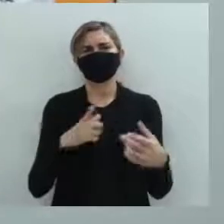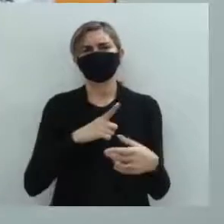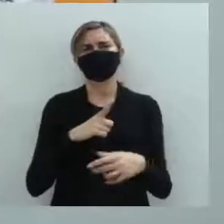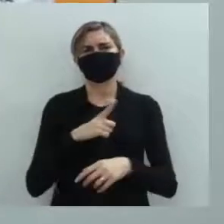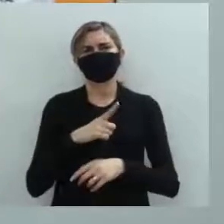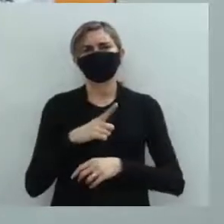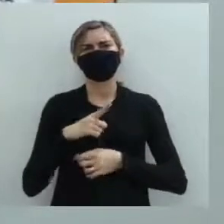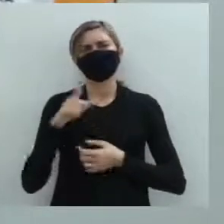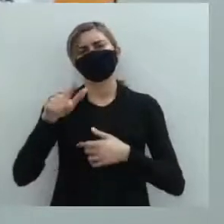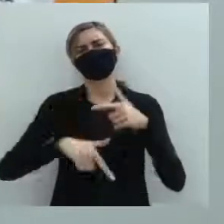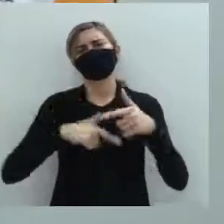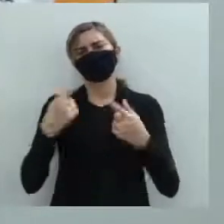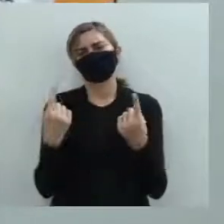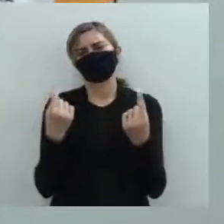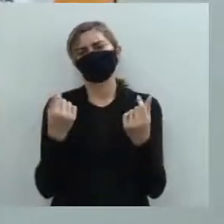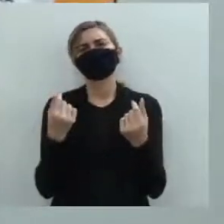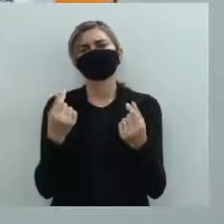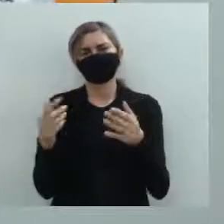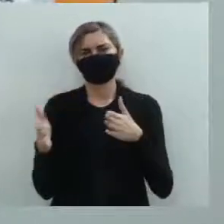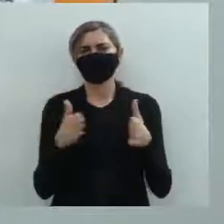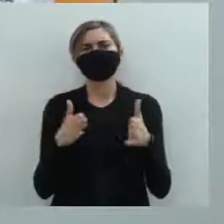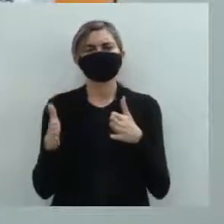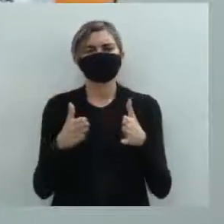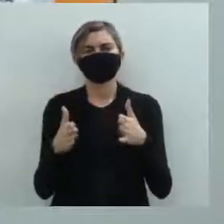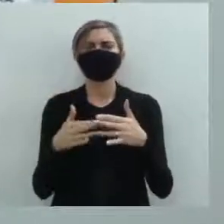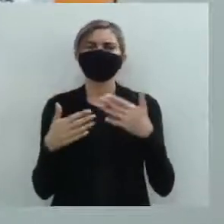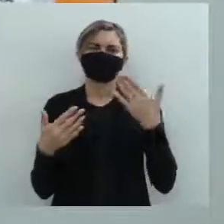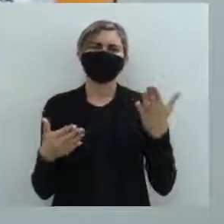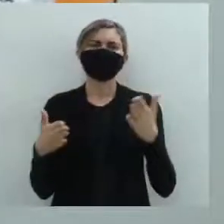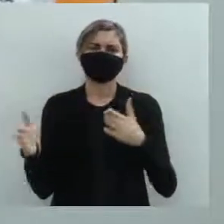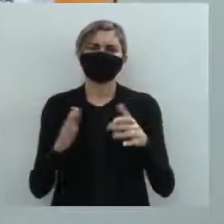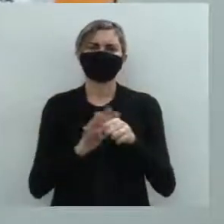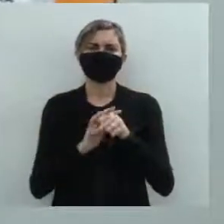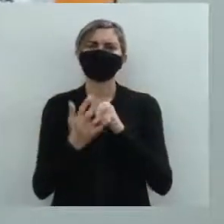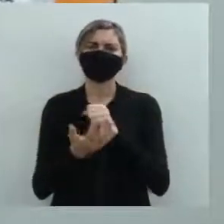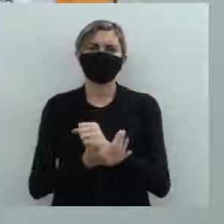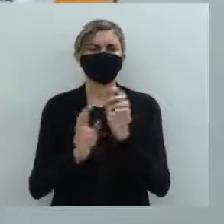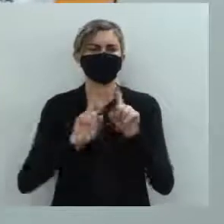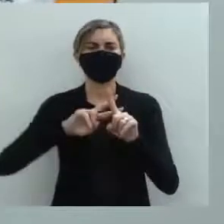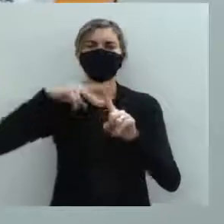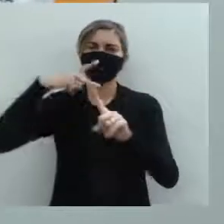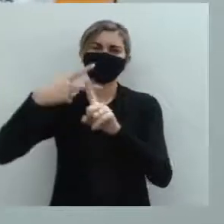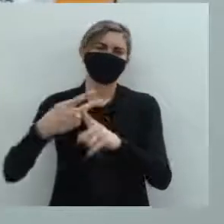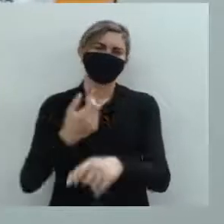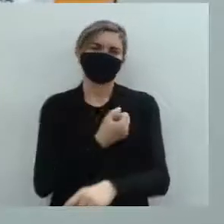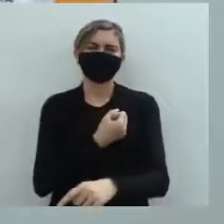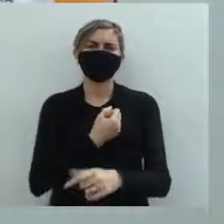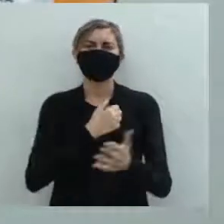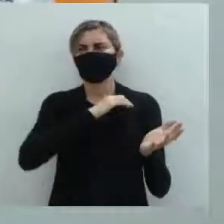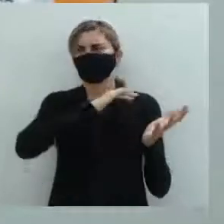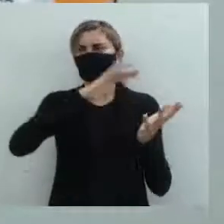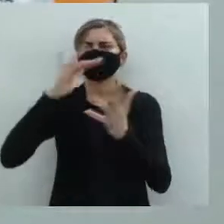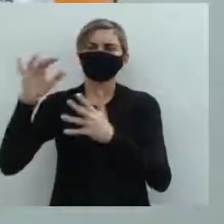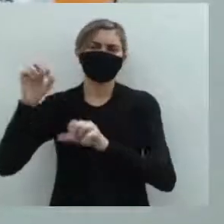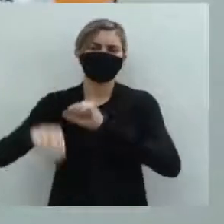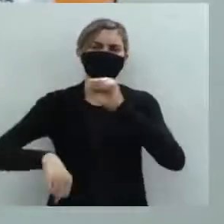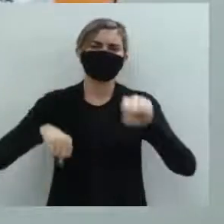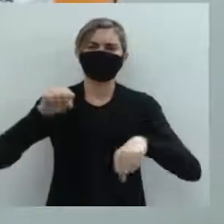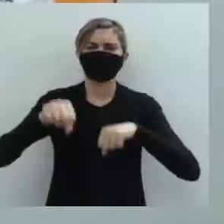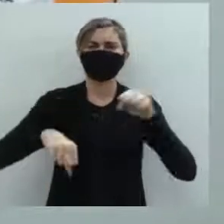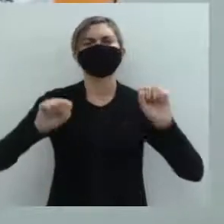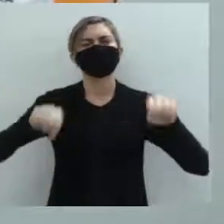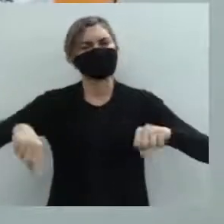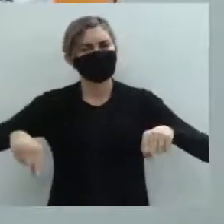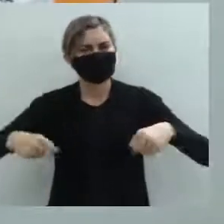tenha para poder gerar renda naquele período? Não foi à toa que durante a pandemia aumenta o número de entregadores e